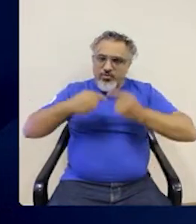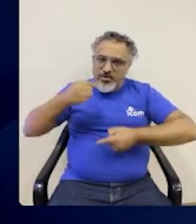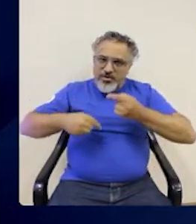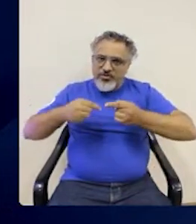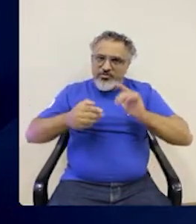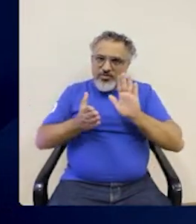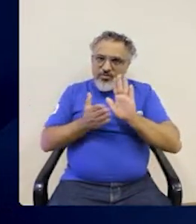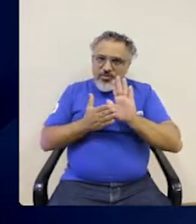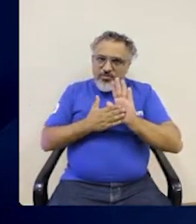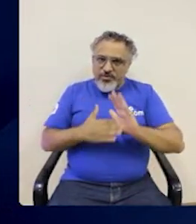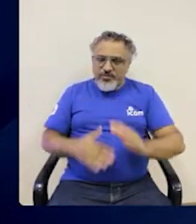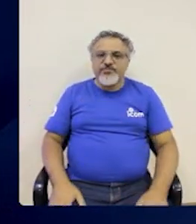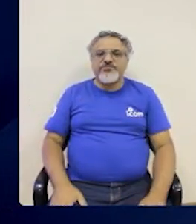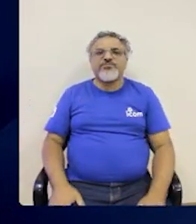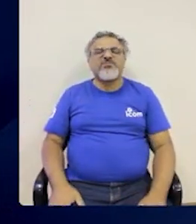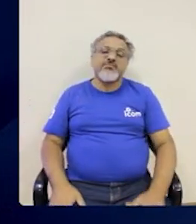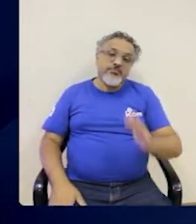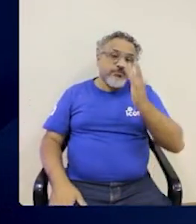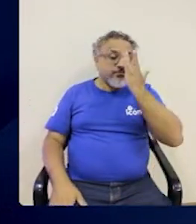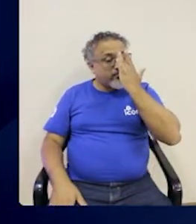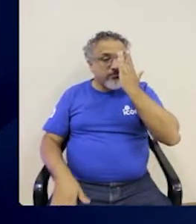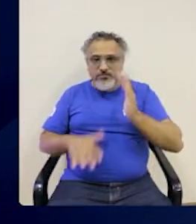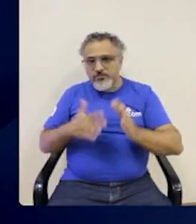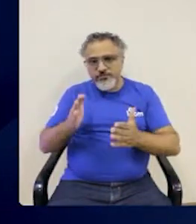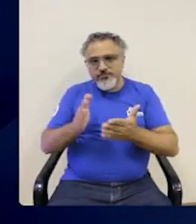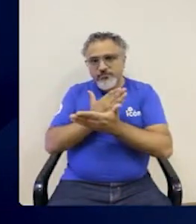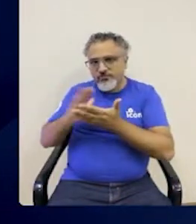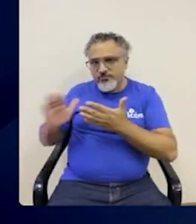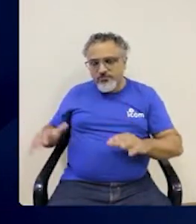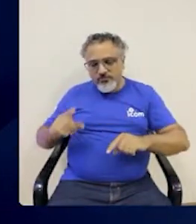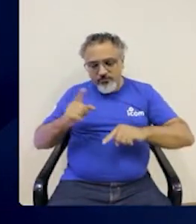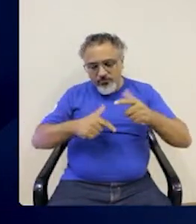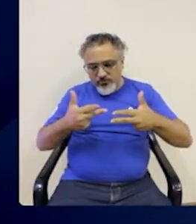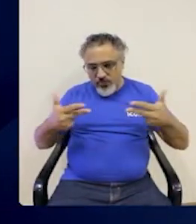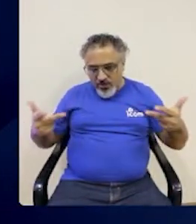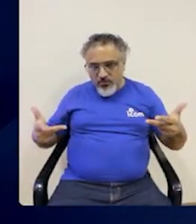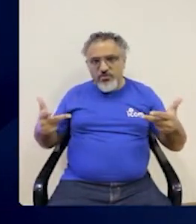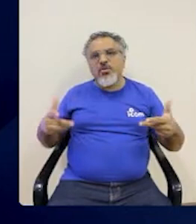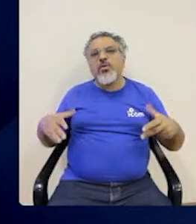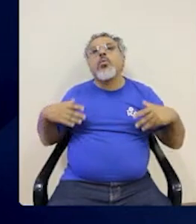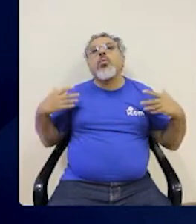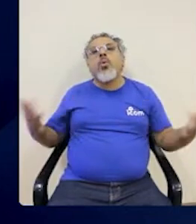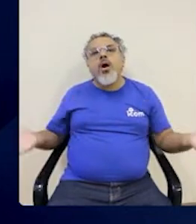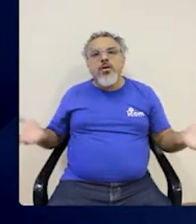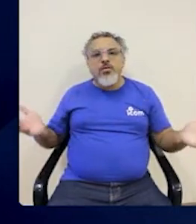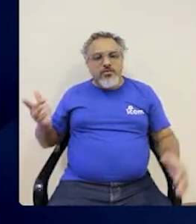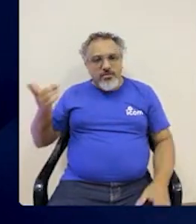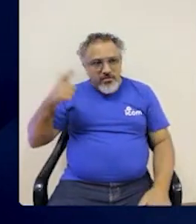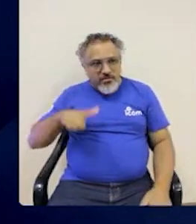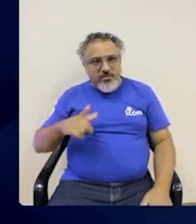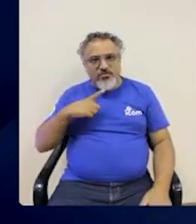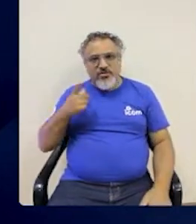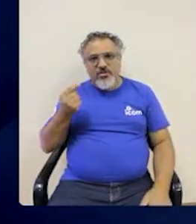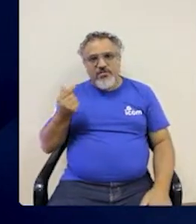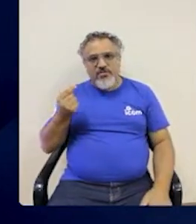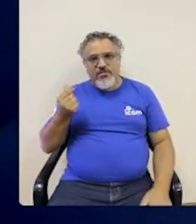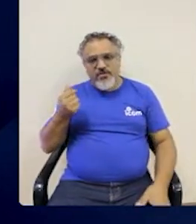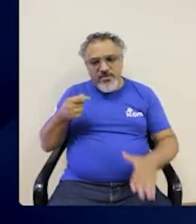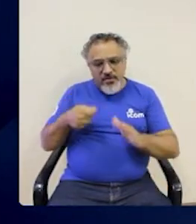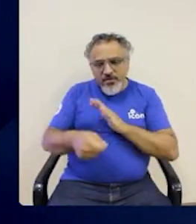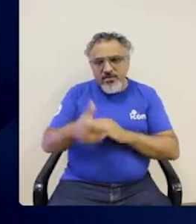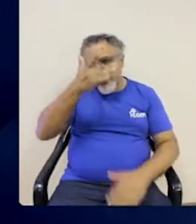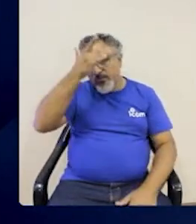se propõe. E, geralmente, eles são divididos em recursos, ou seja, quais os recursos, sejam financeiros, sejam